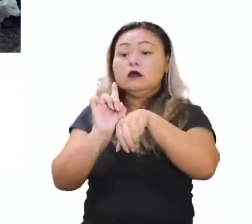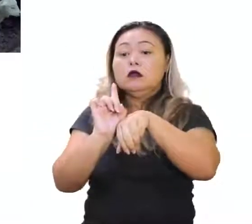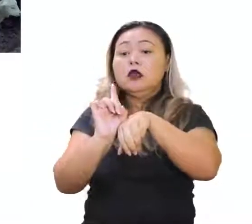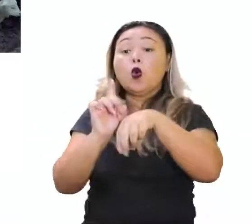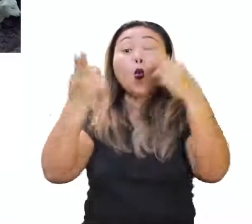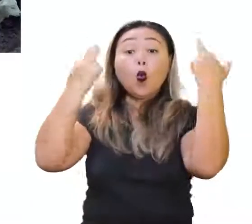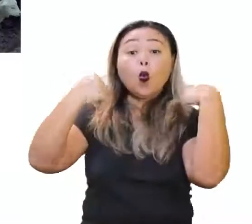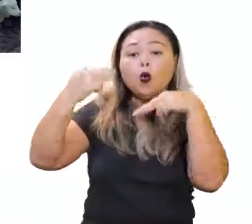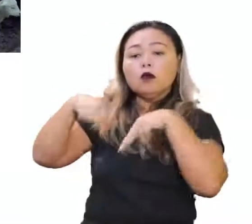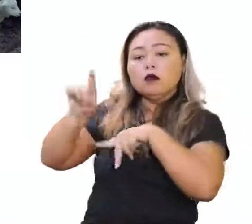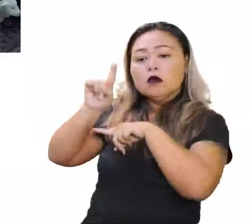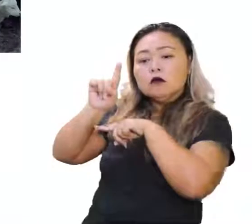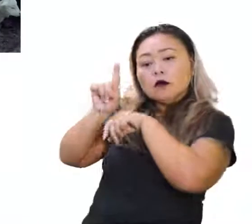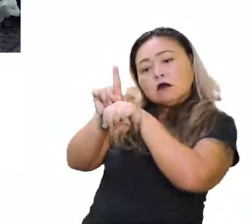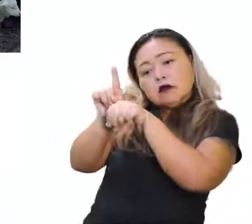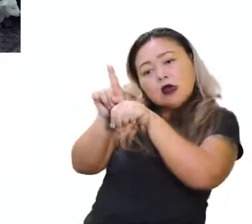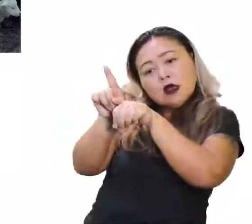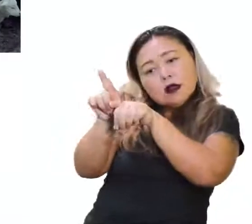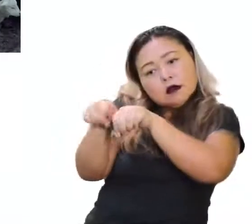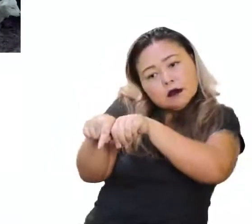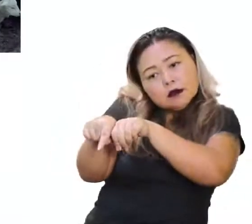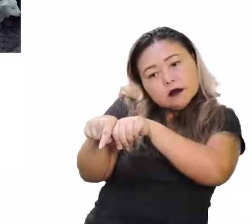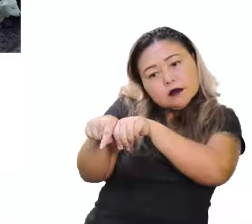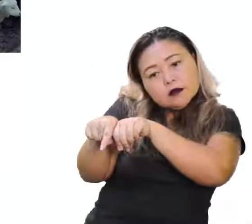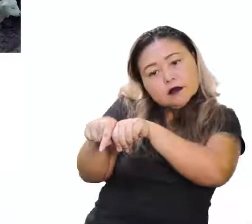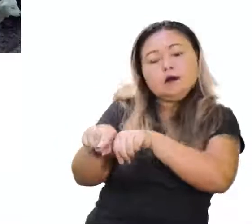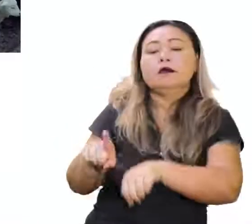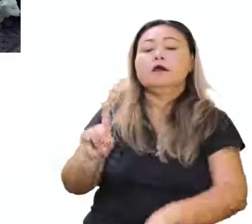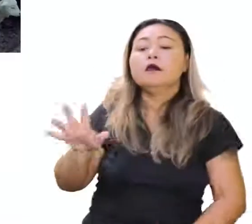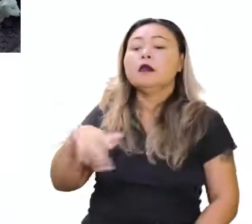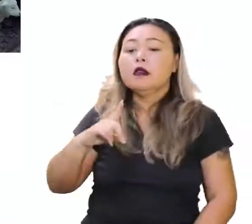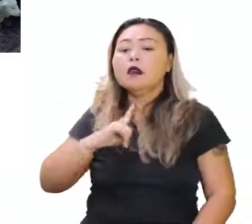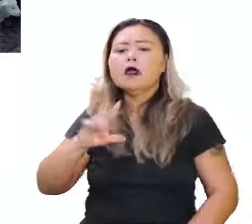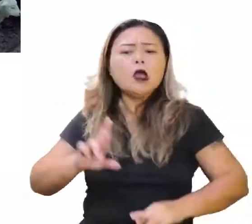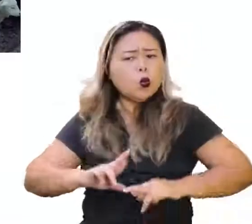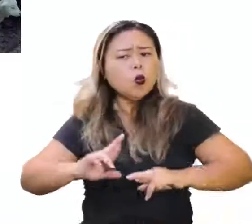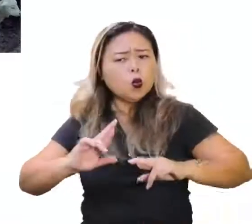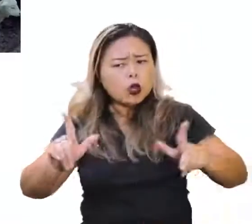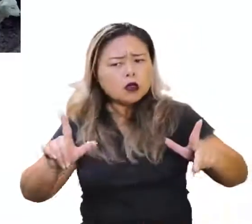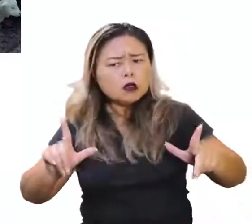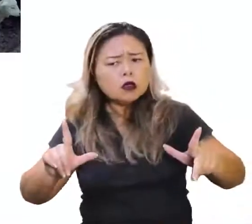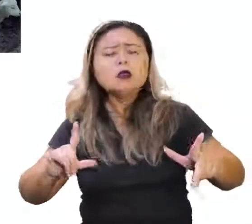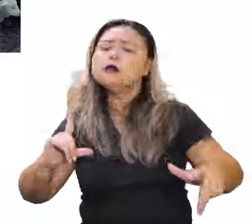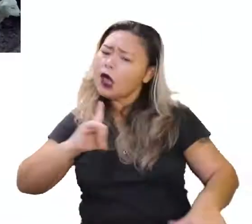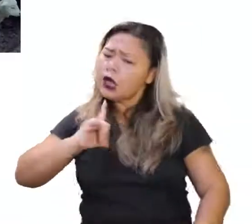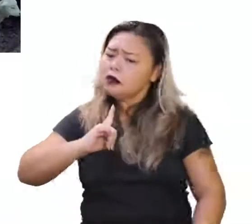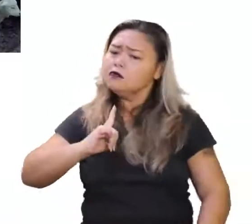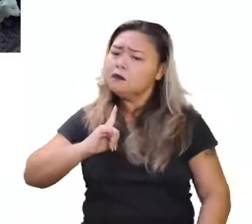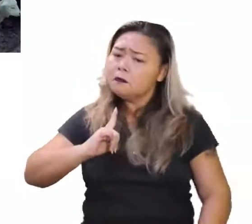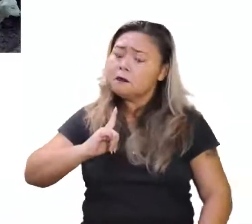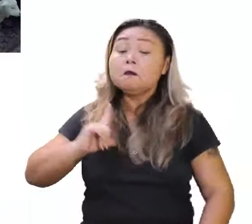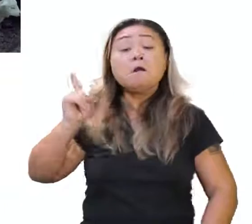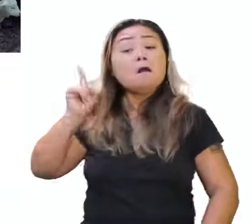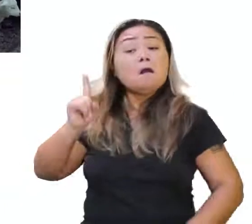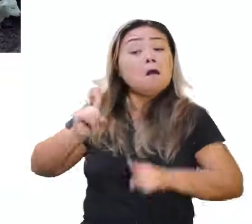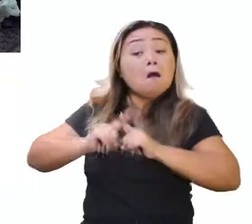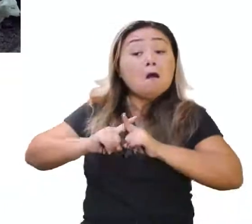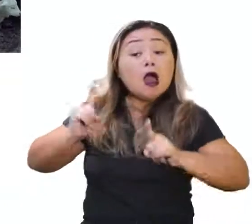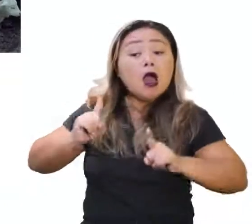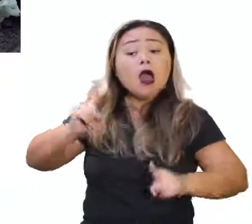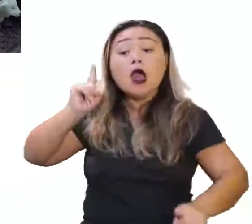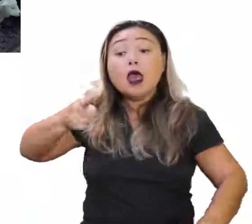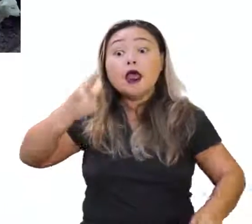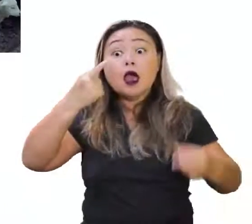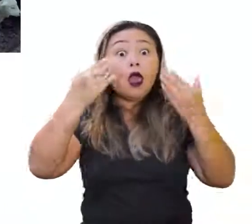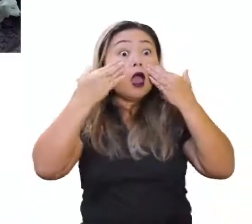O ovino, sempre caudinha baixada. Tem outras diferenças, prof? Tem, mas essa é a que a gente chama